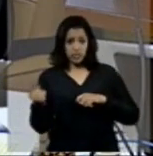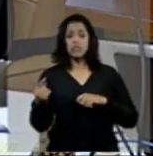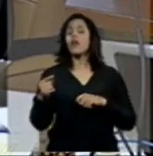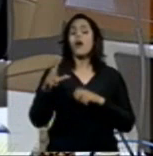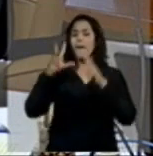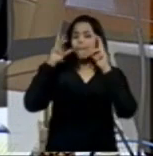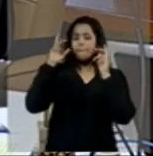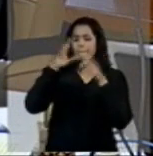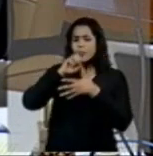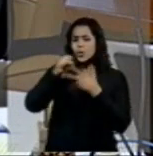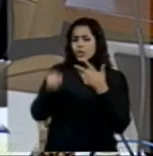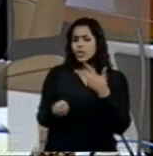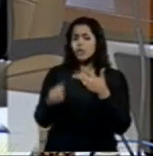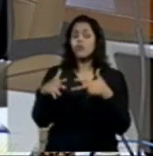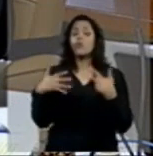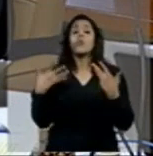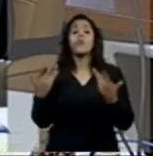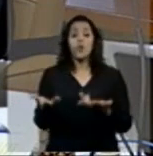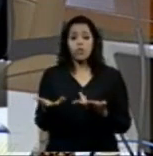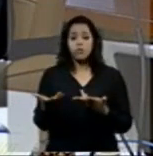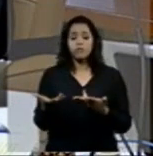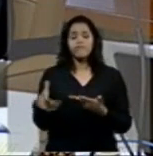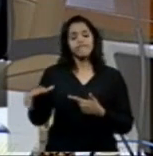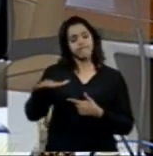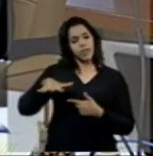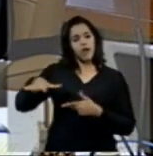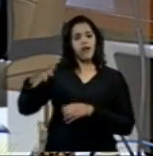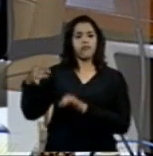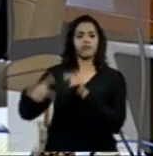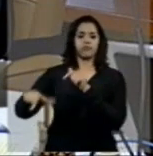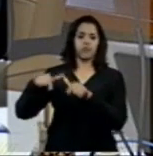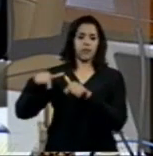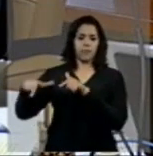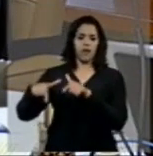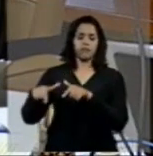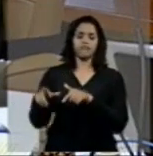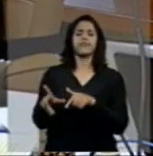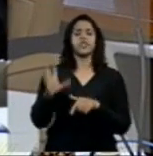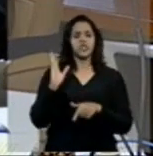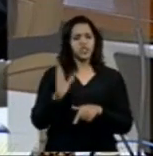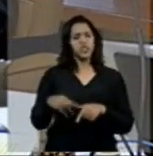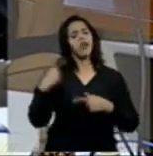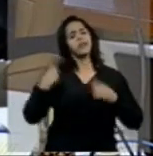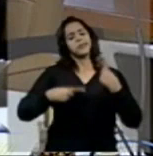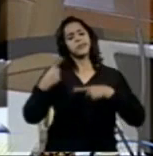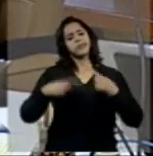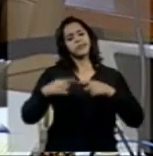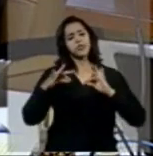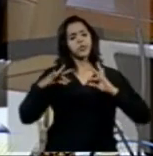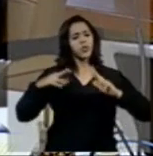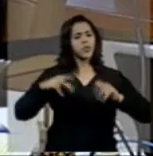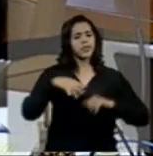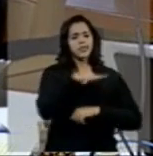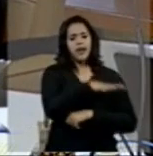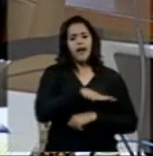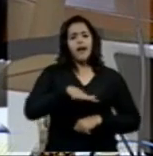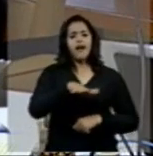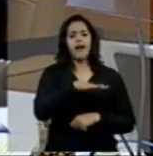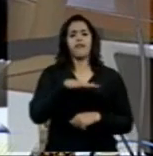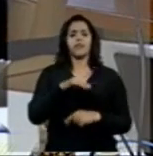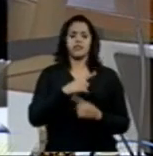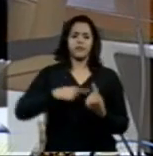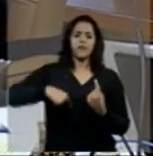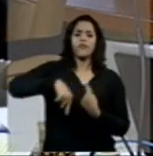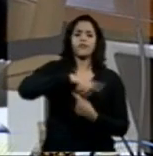ao poder competente, após debatida a questão com todos os segmentos envolvidos